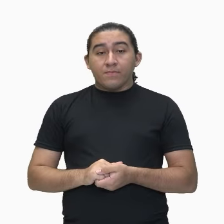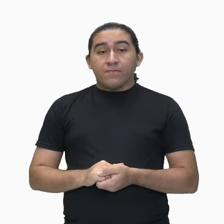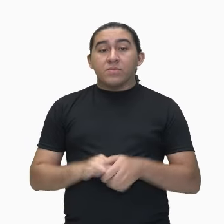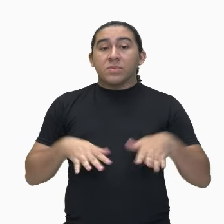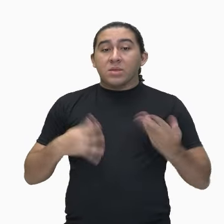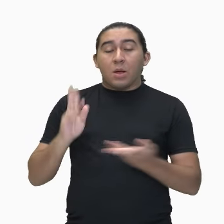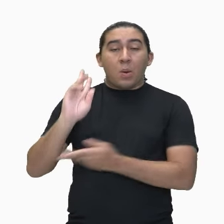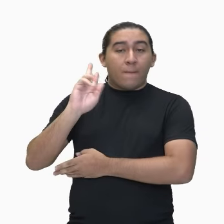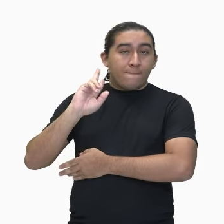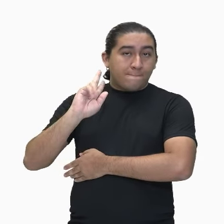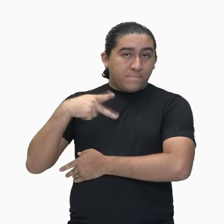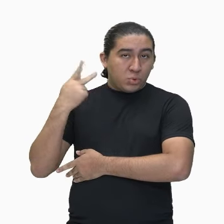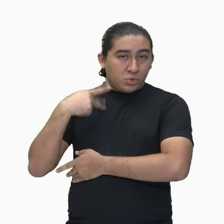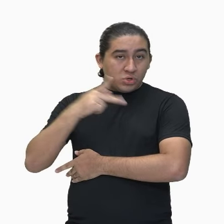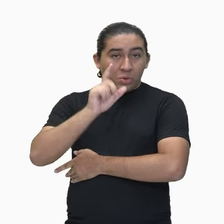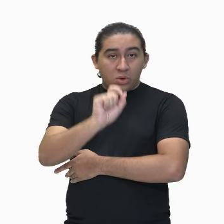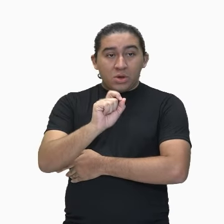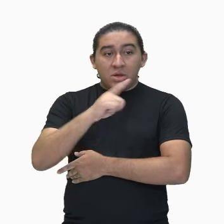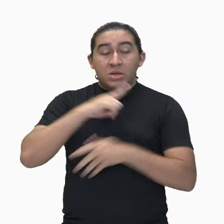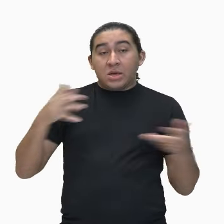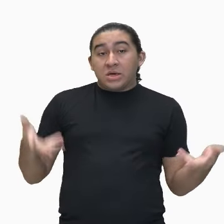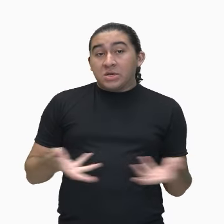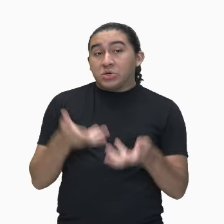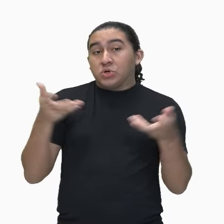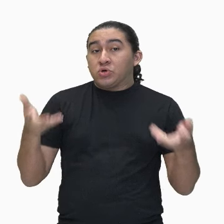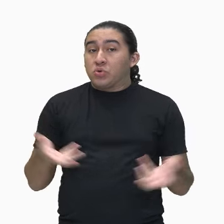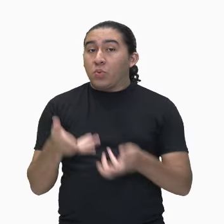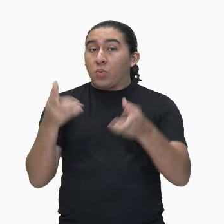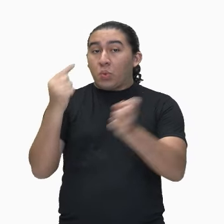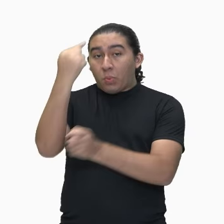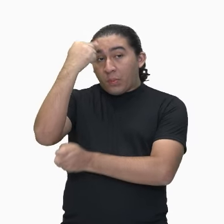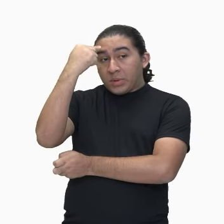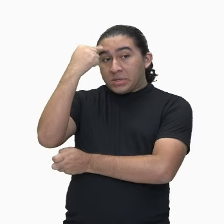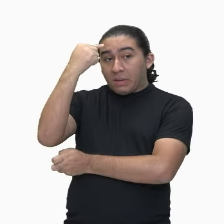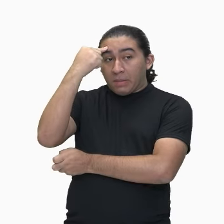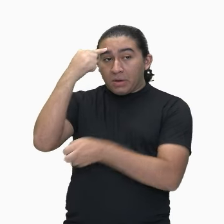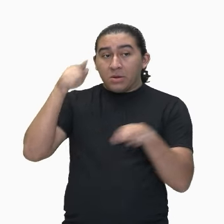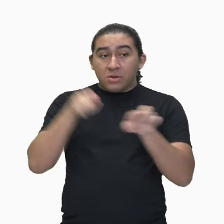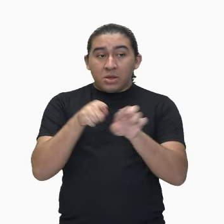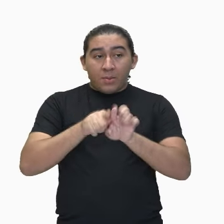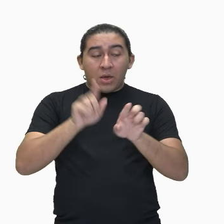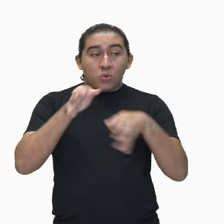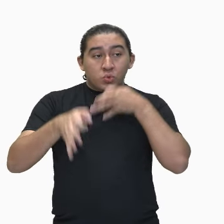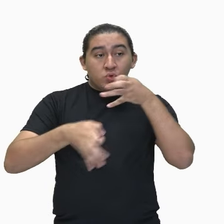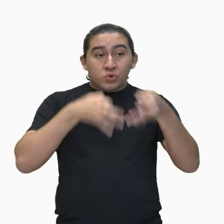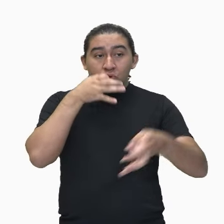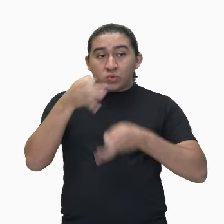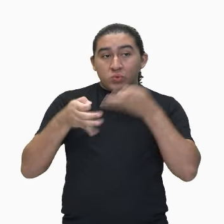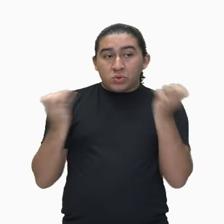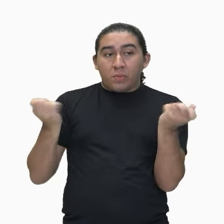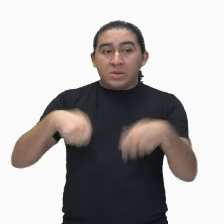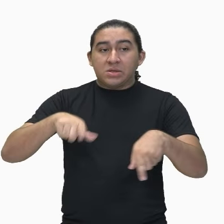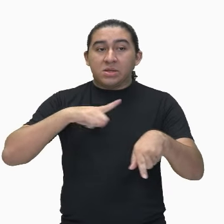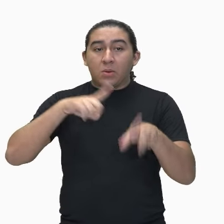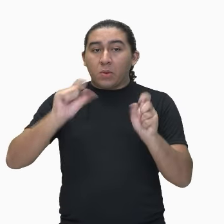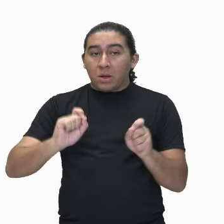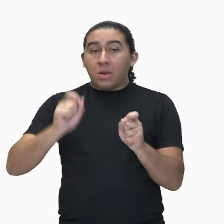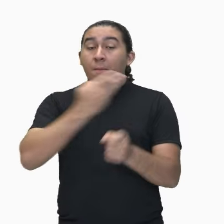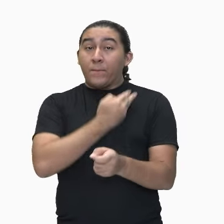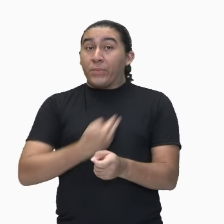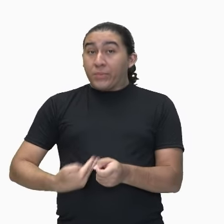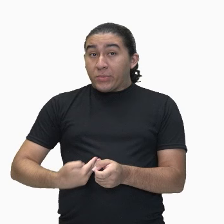o quê? Ela estimula um pensamento e um discurso que devem ser